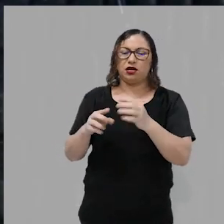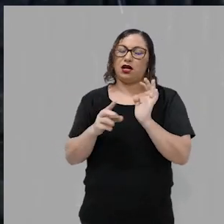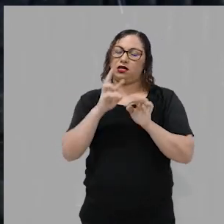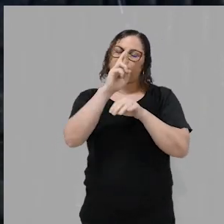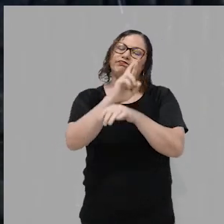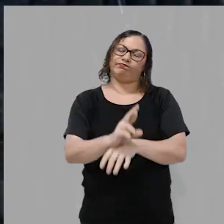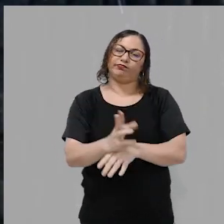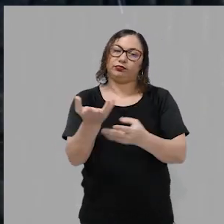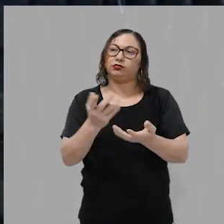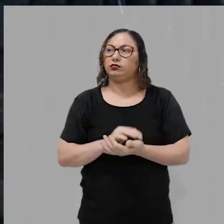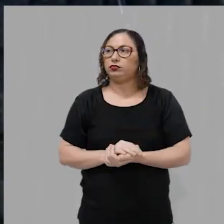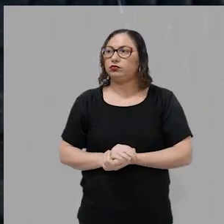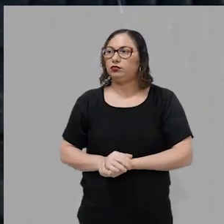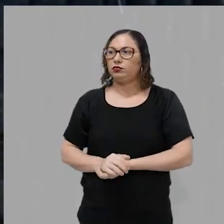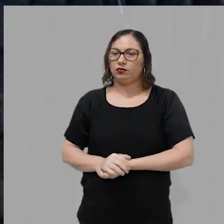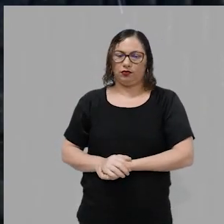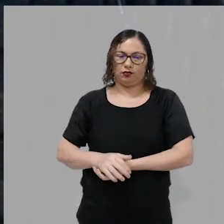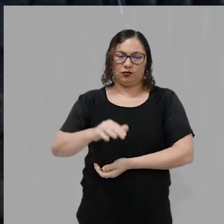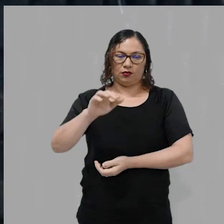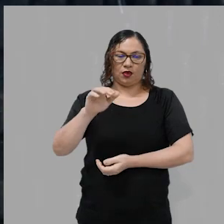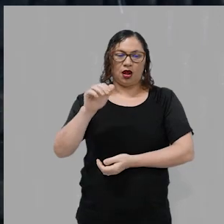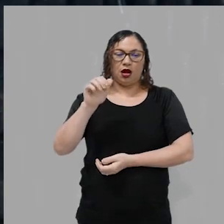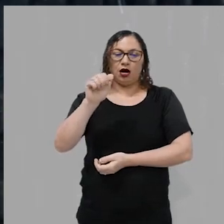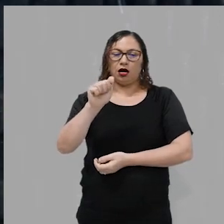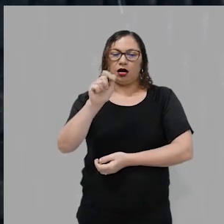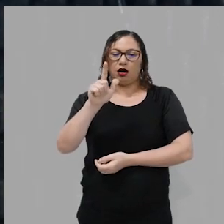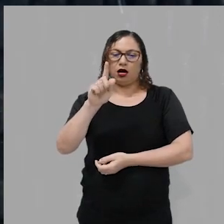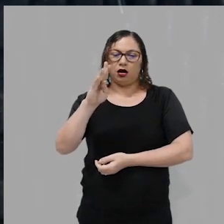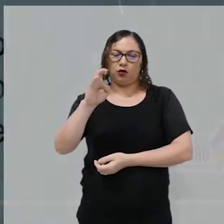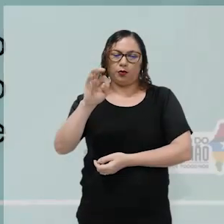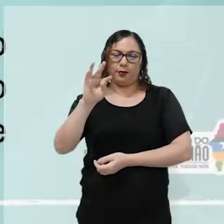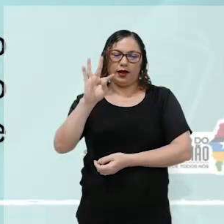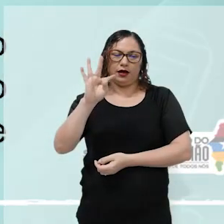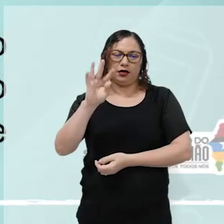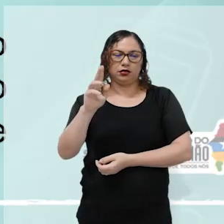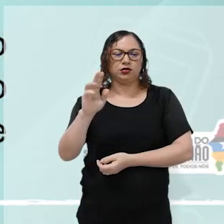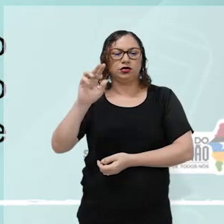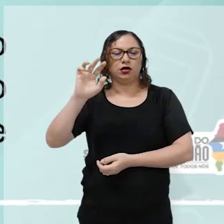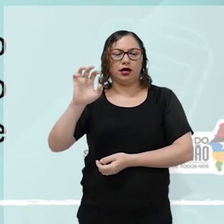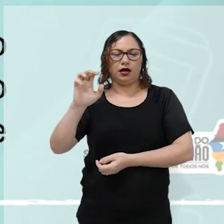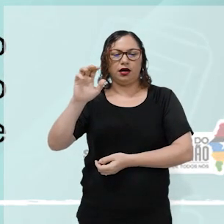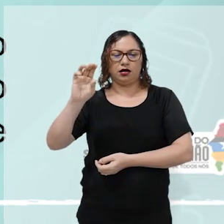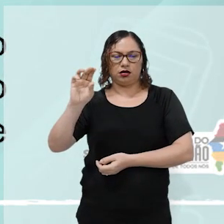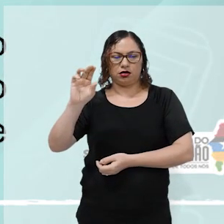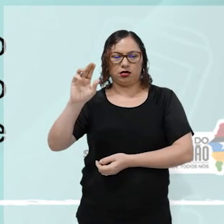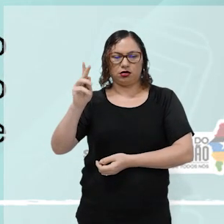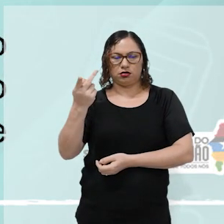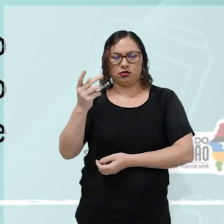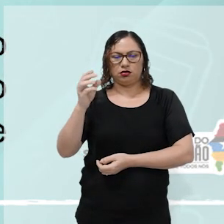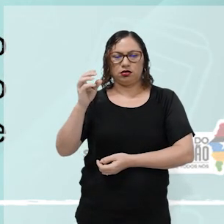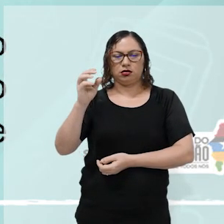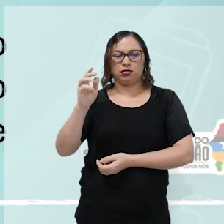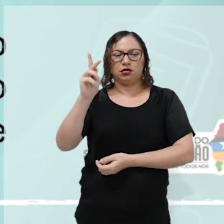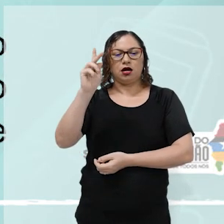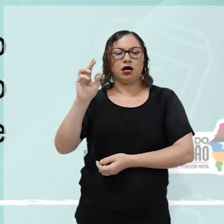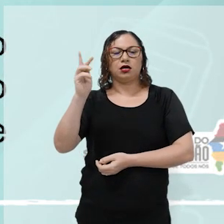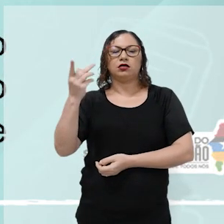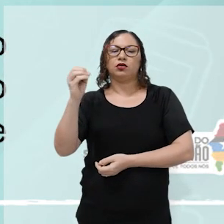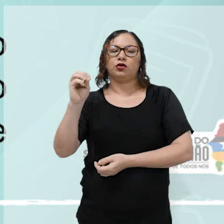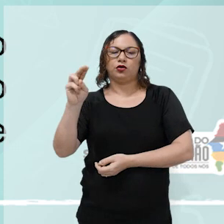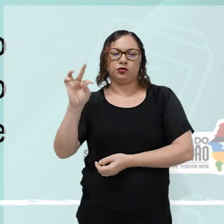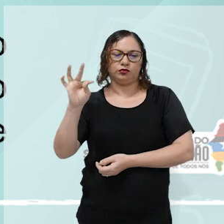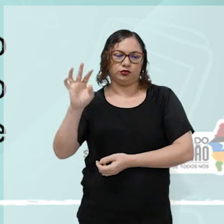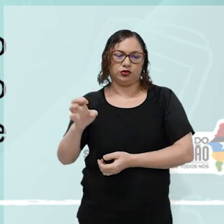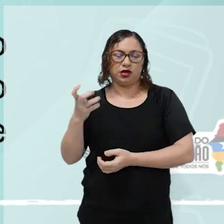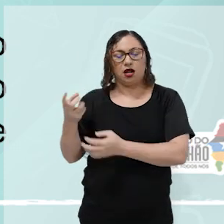isso. Albert Ecaute, ele veio antes da missão artística francesa, foi o primeiro artista a residir no Brasil, e ele vem